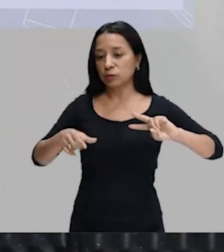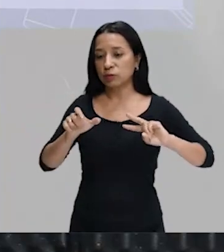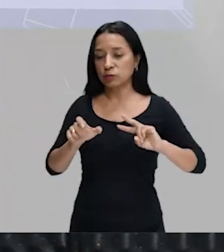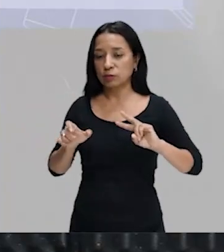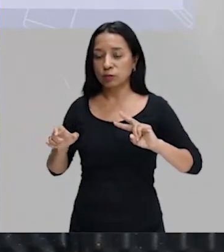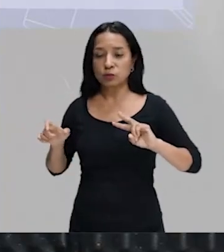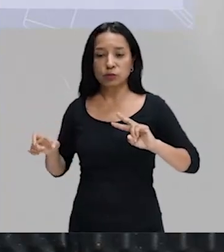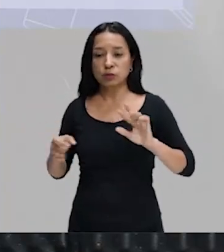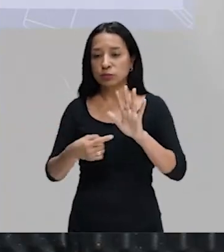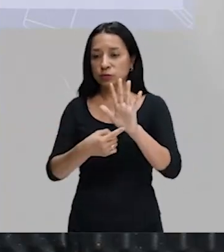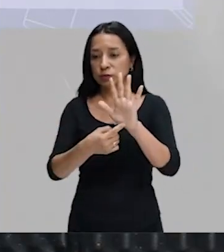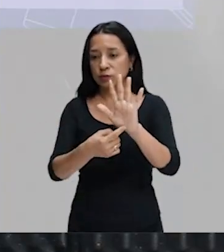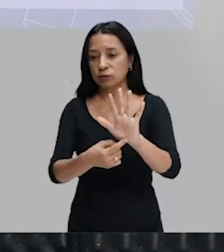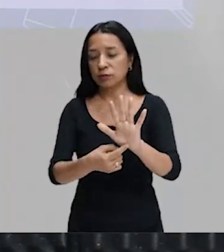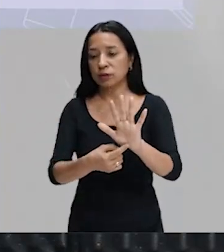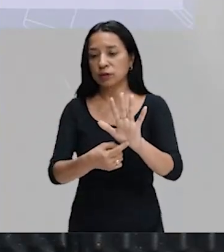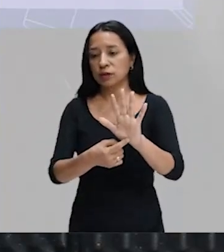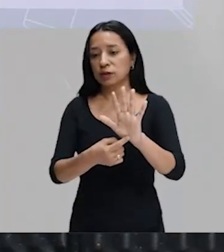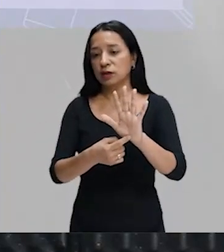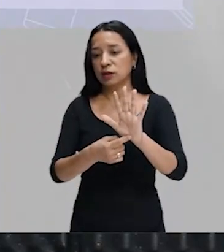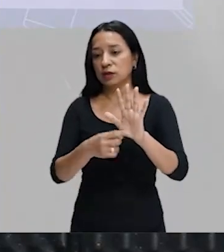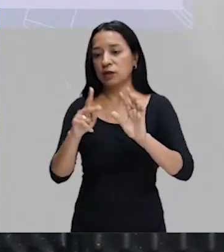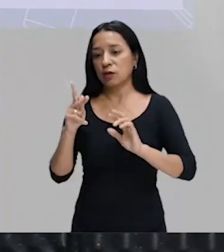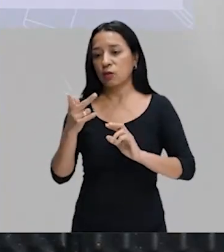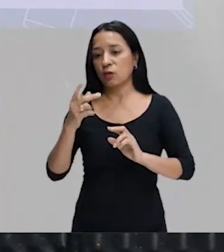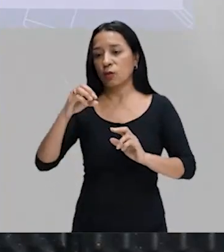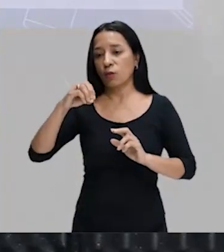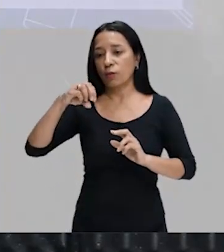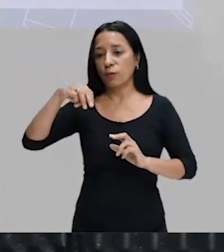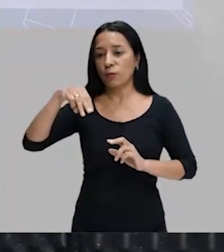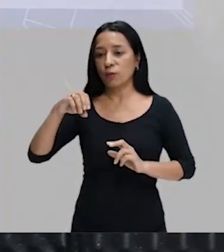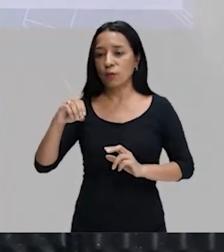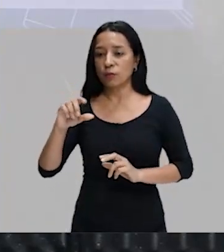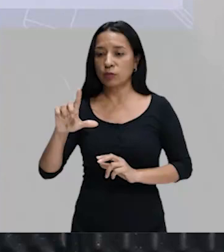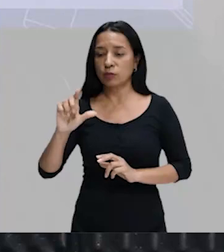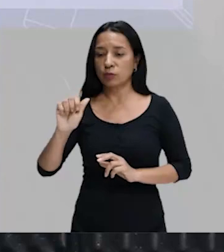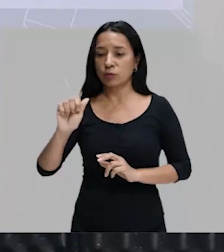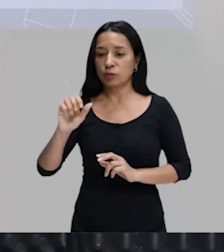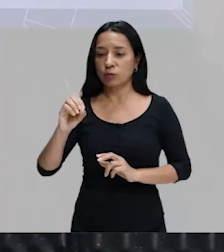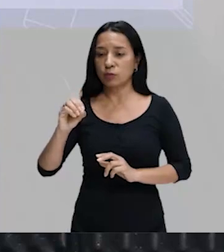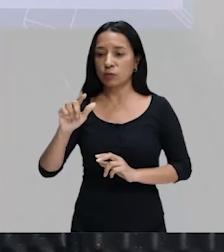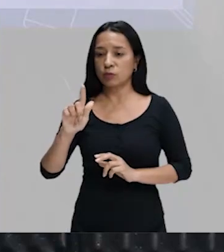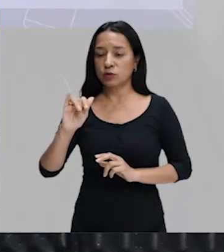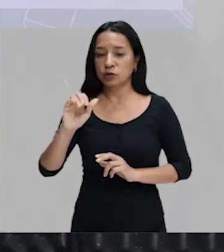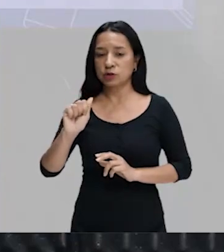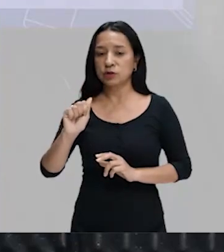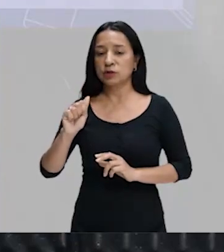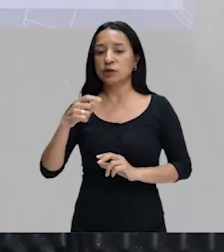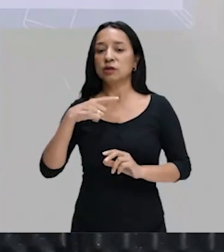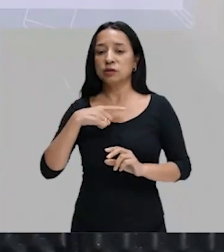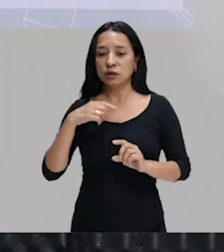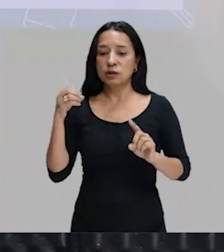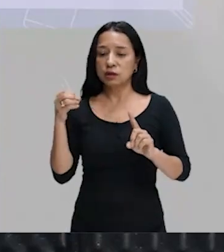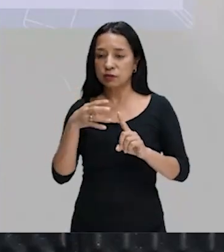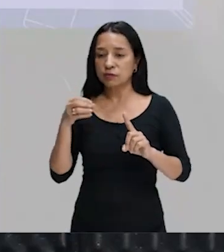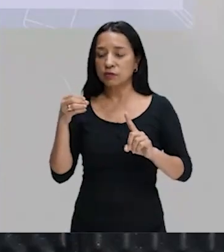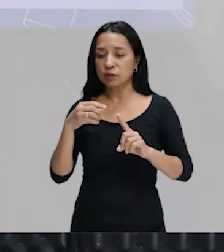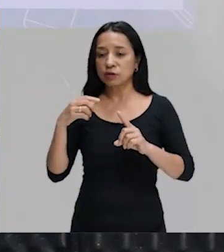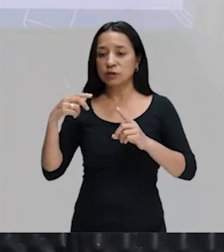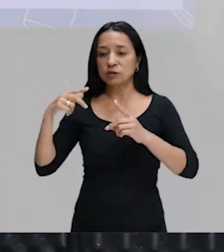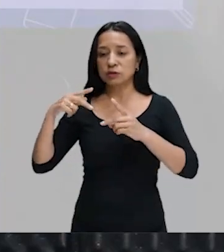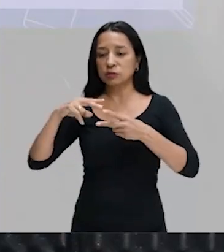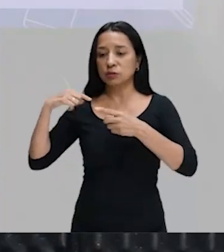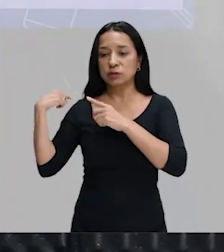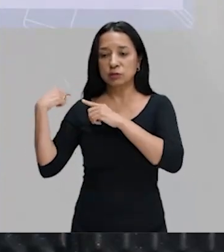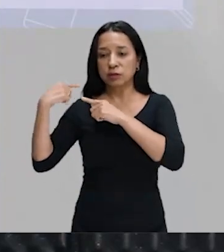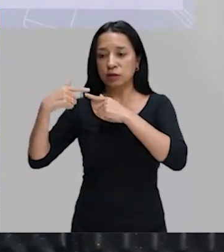apresentarem homologia em algumas regiões tem implicações sobre a herança de certas características e o